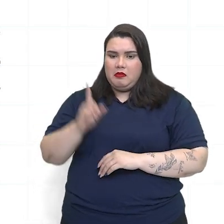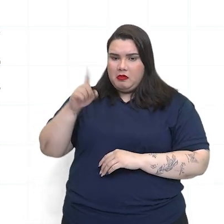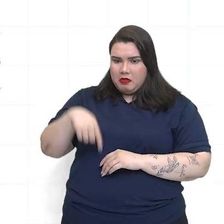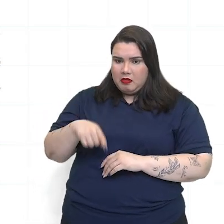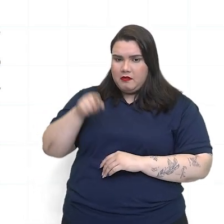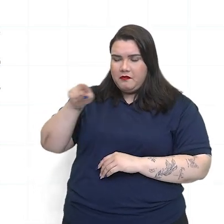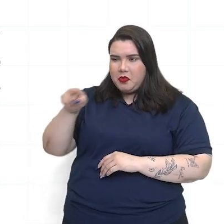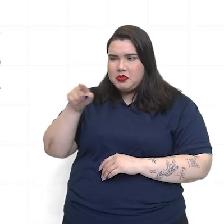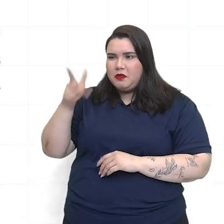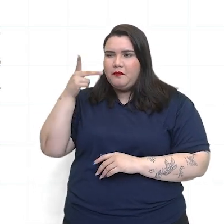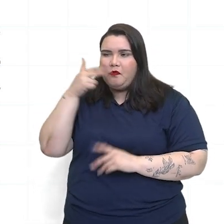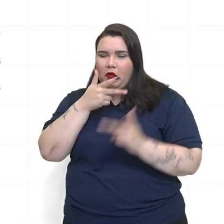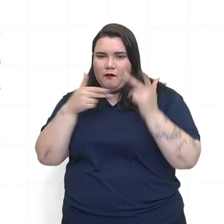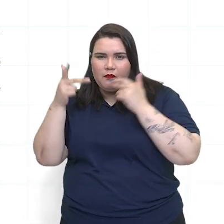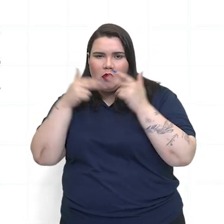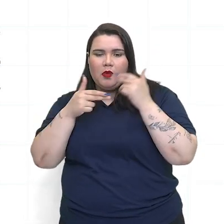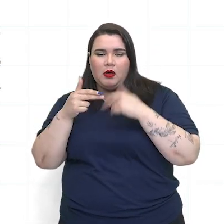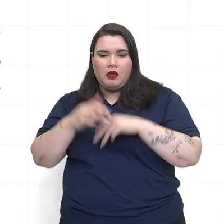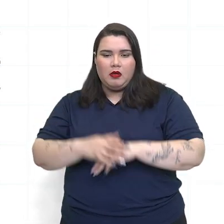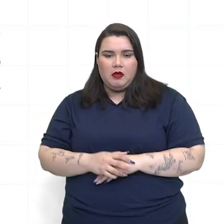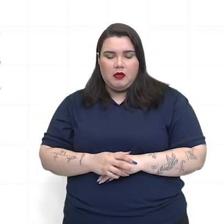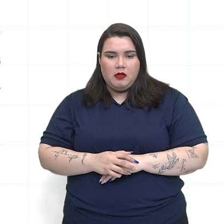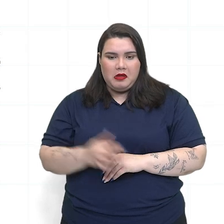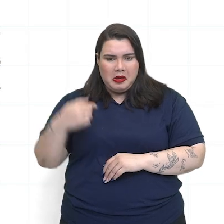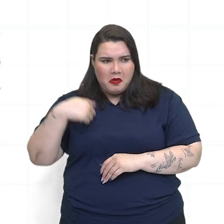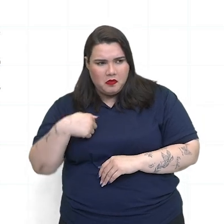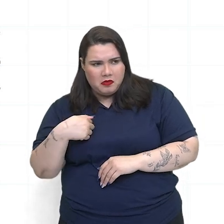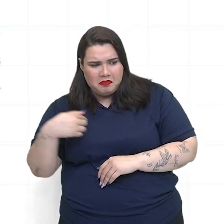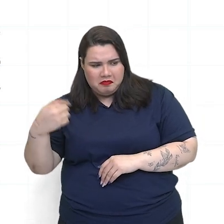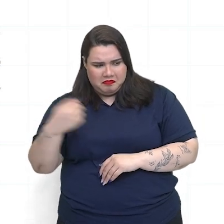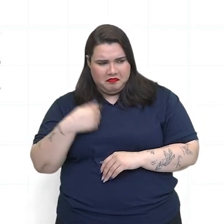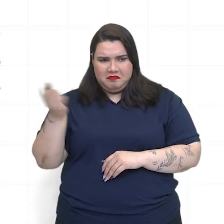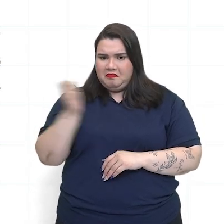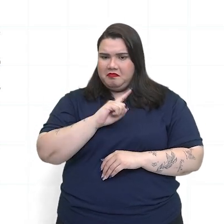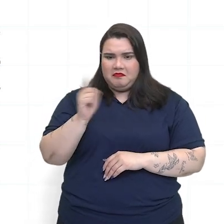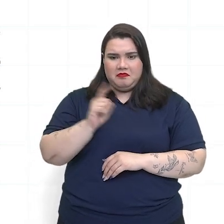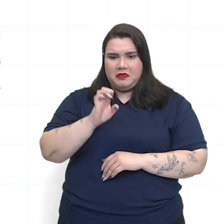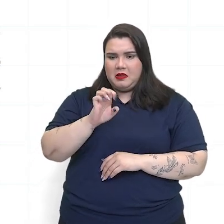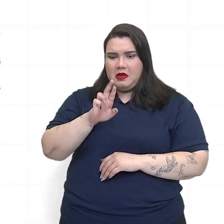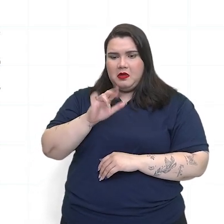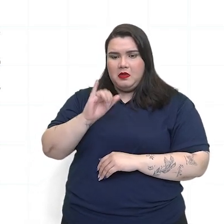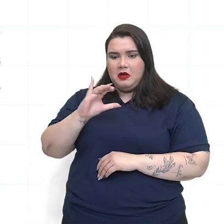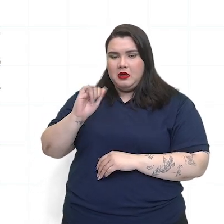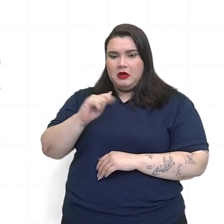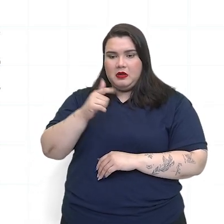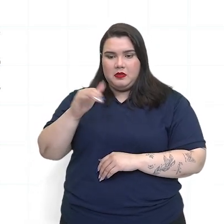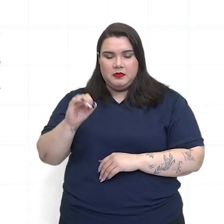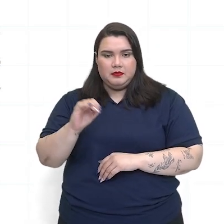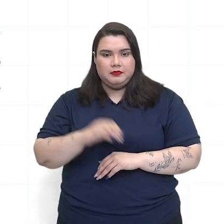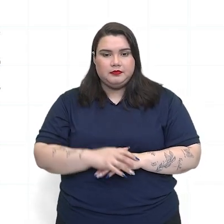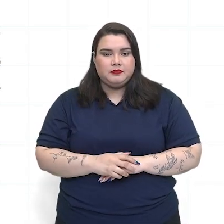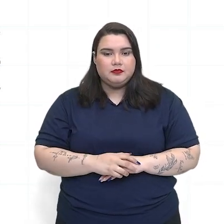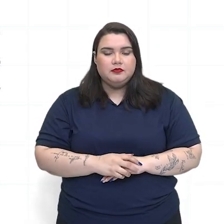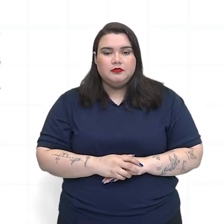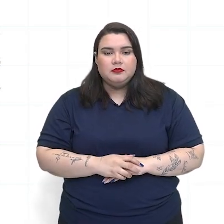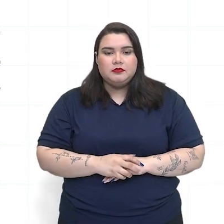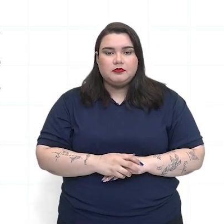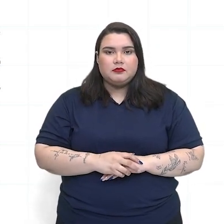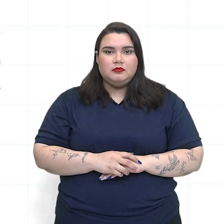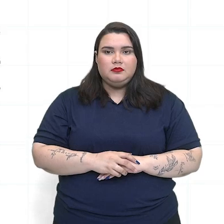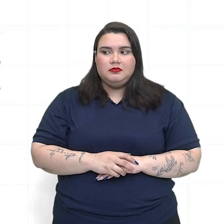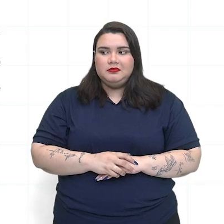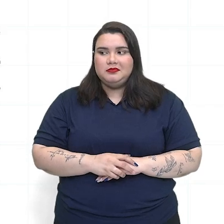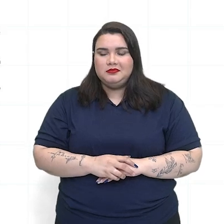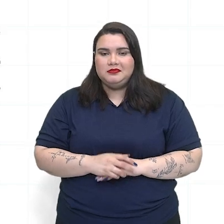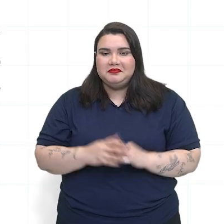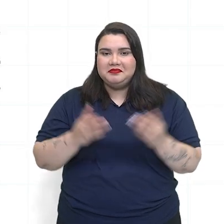você? Só pode ter sido você. Caroba, eu? Eu não, Euricão. Muito bem.